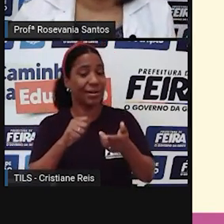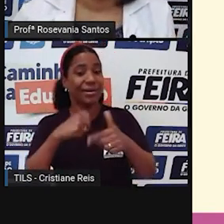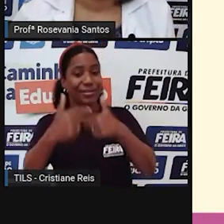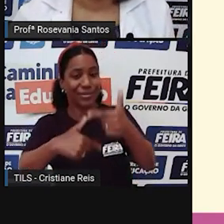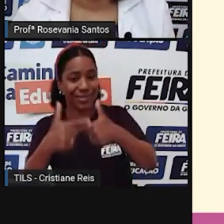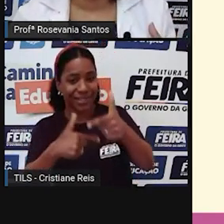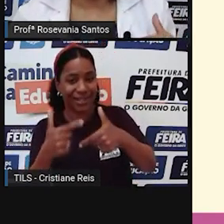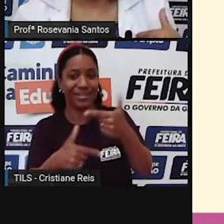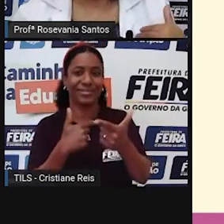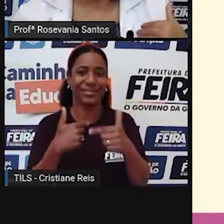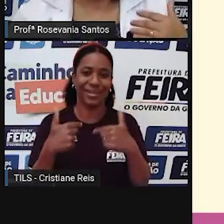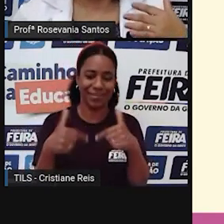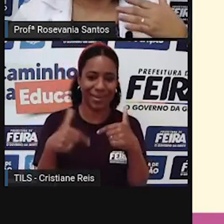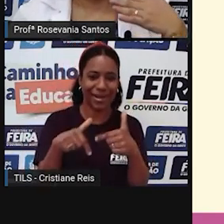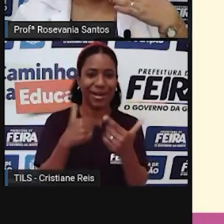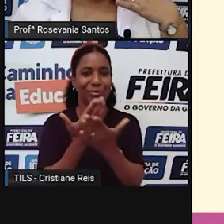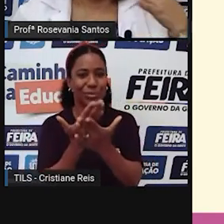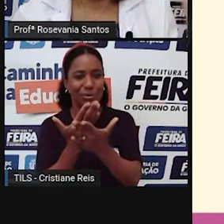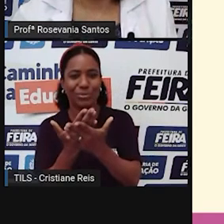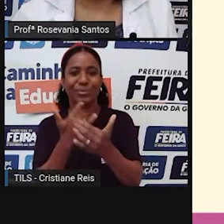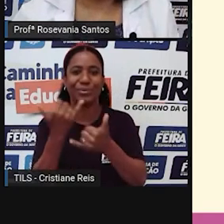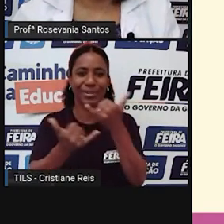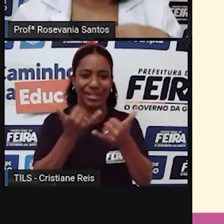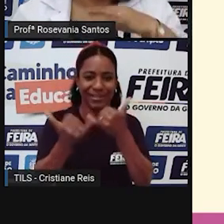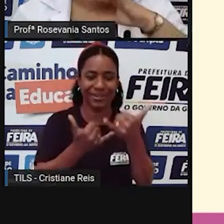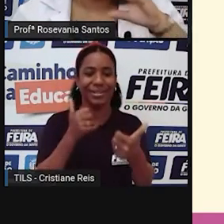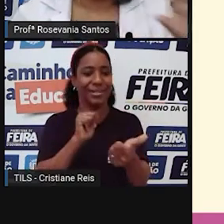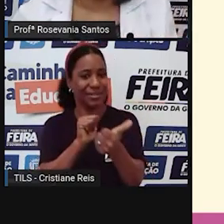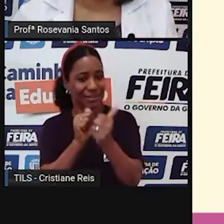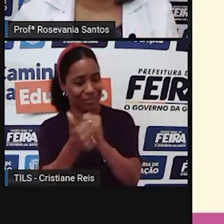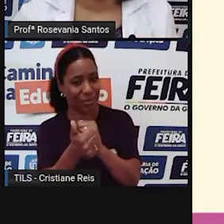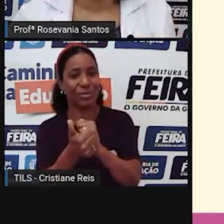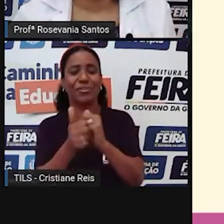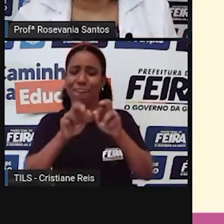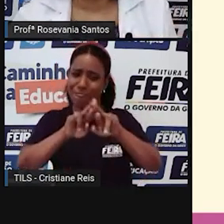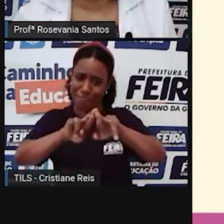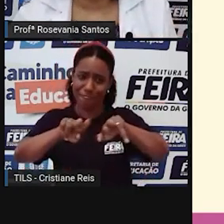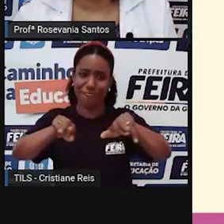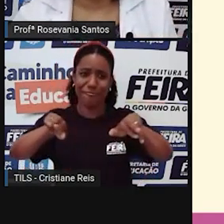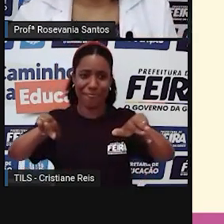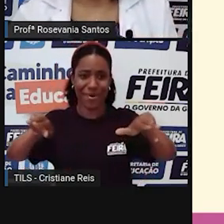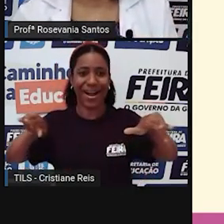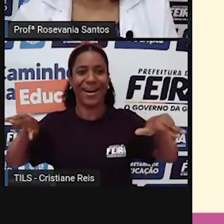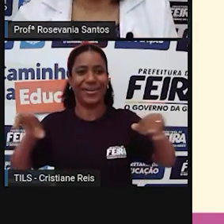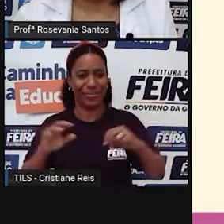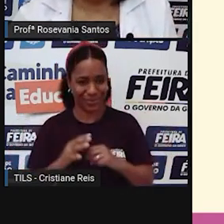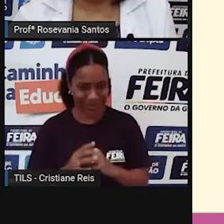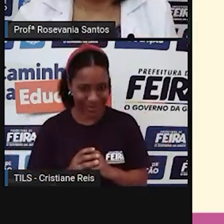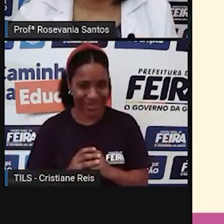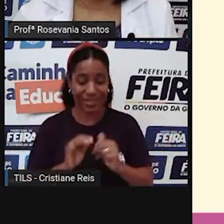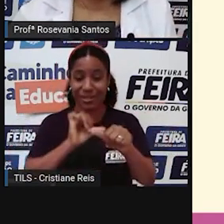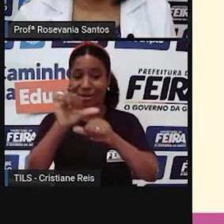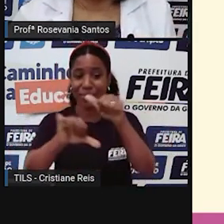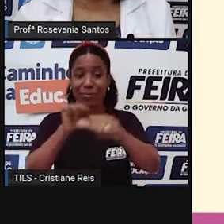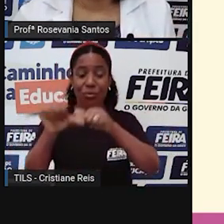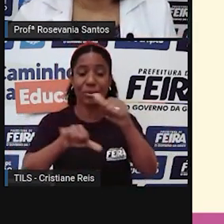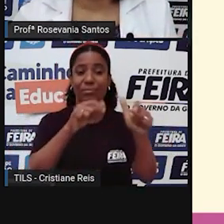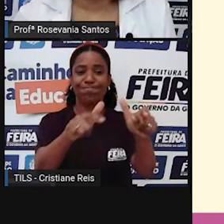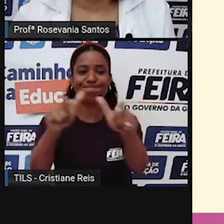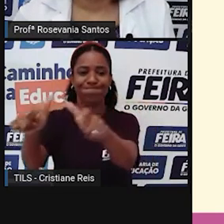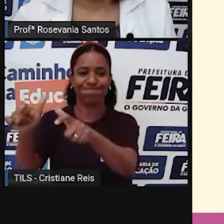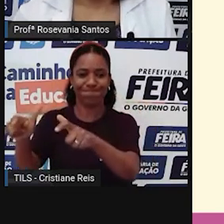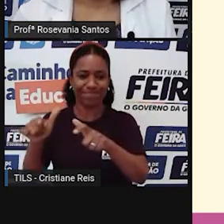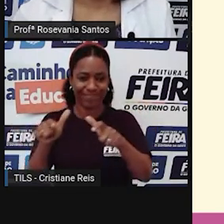estudo, o lazer, né, os esportes, o que for que a gente esteja fazendo lá, a gente vai, né, transformando